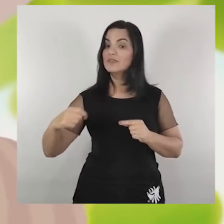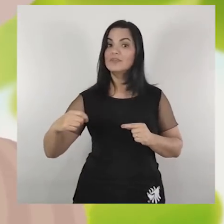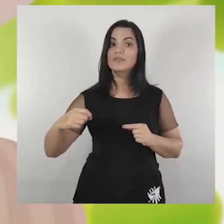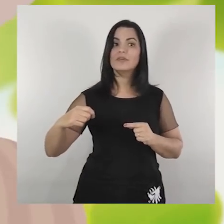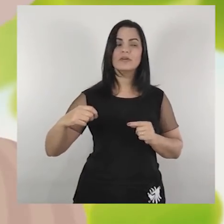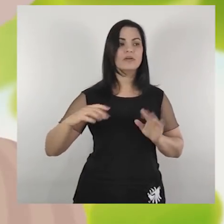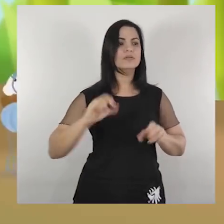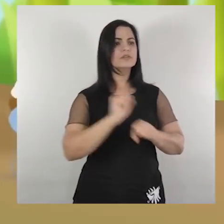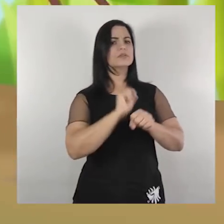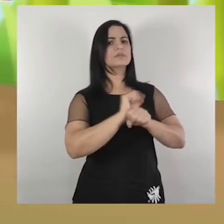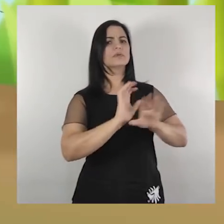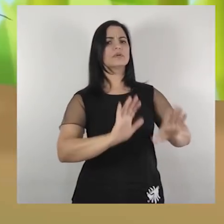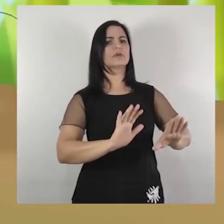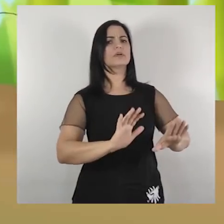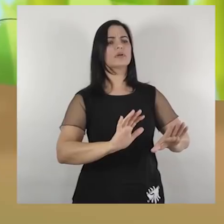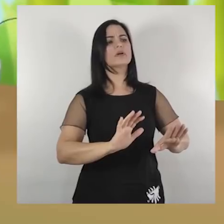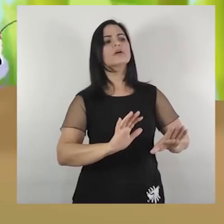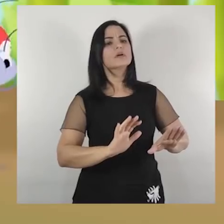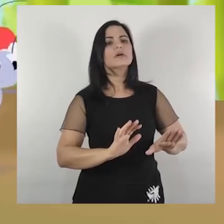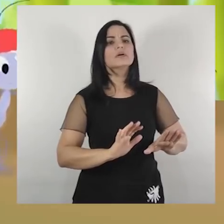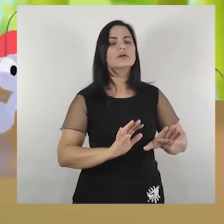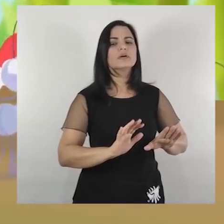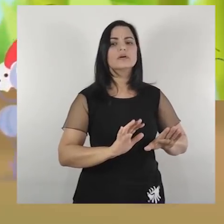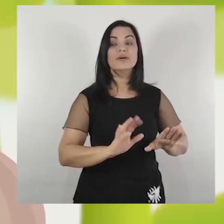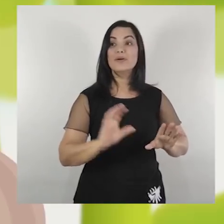Ei, espera um pouco.